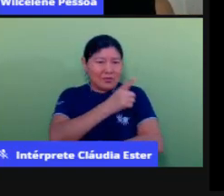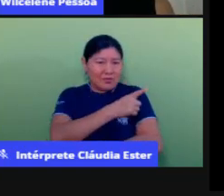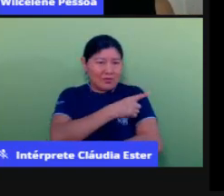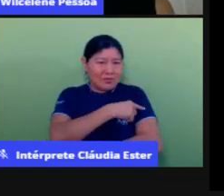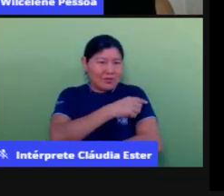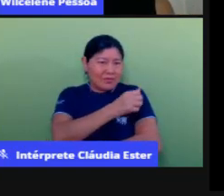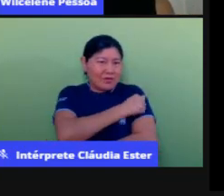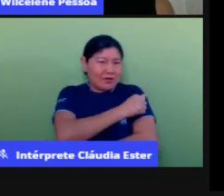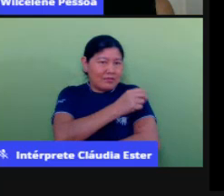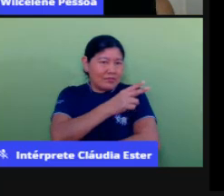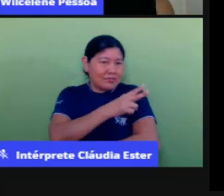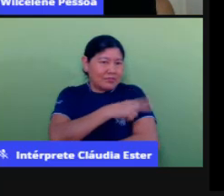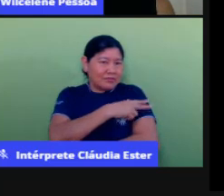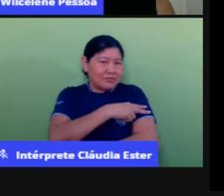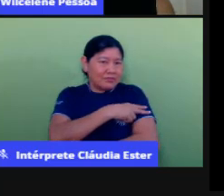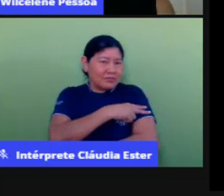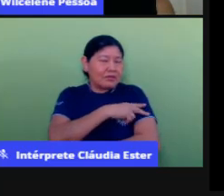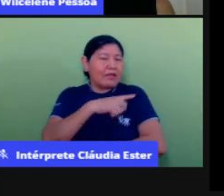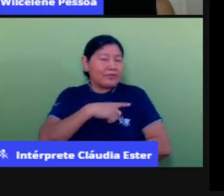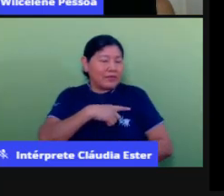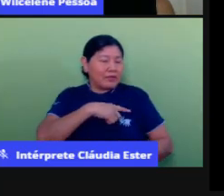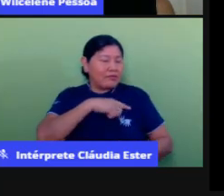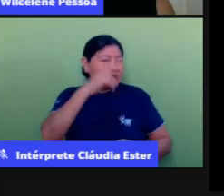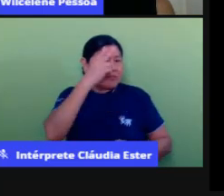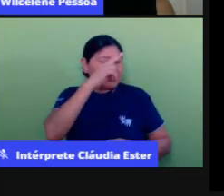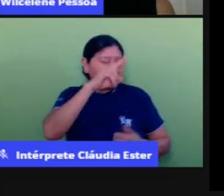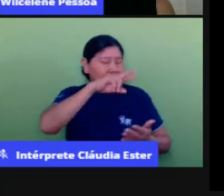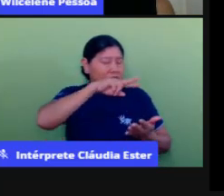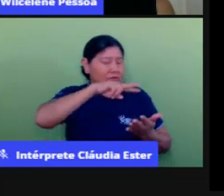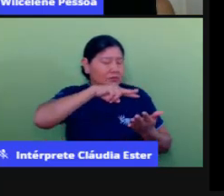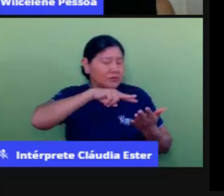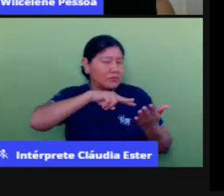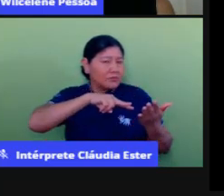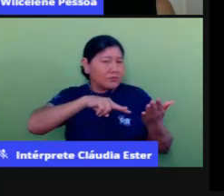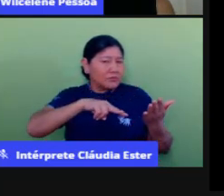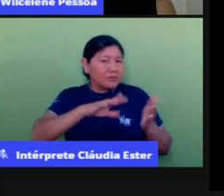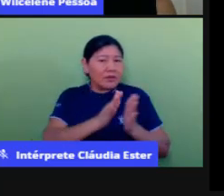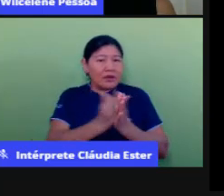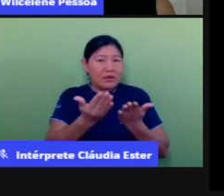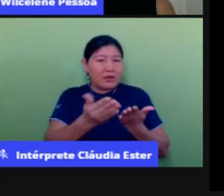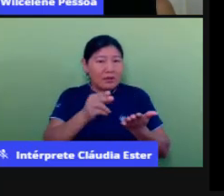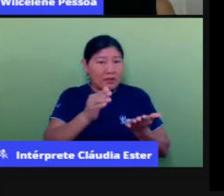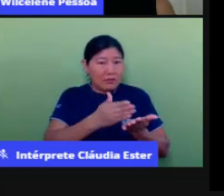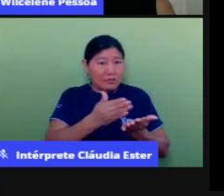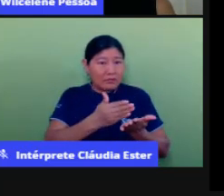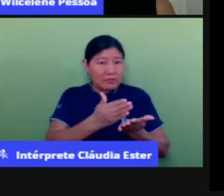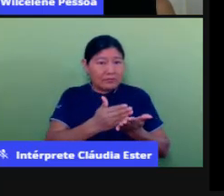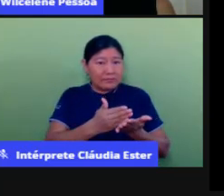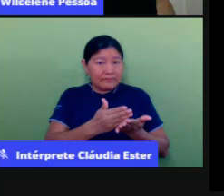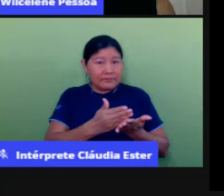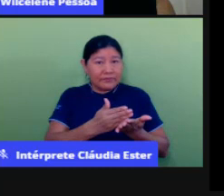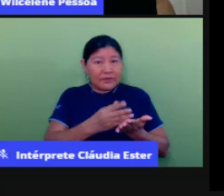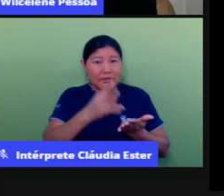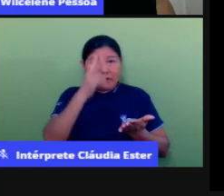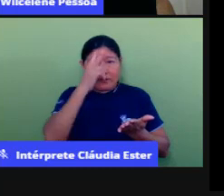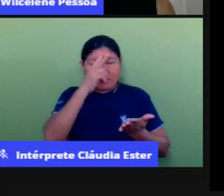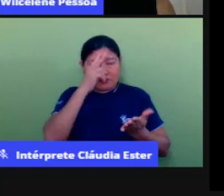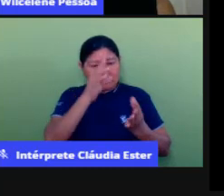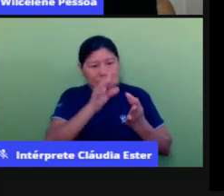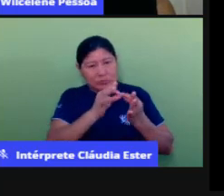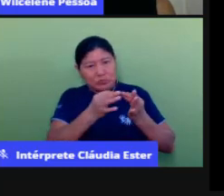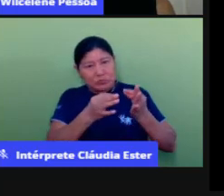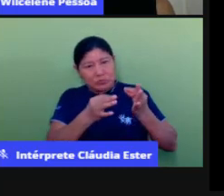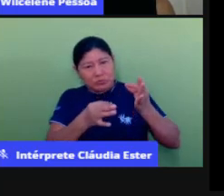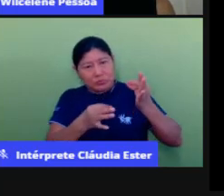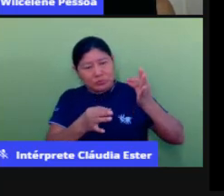aprendendo a ler, e tem uma história. Nossa, Mayara, que história grande está no caderno, né? Pois é, tá a história na íntegra. E quando a gente escolheu